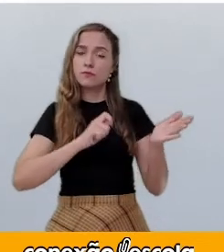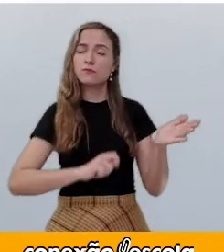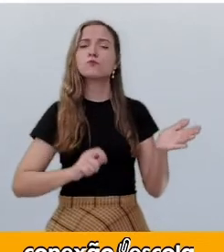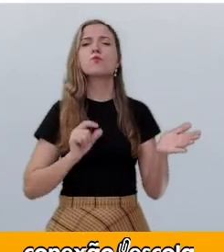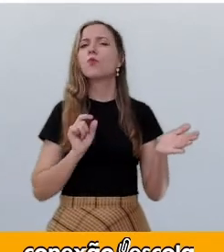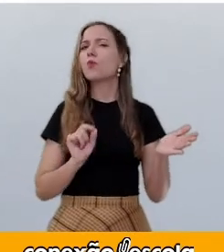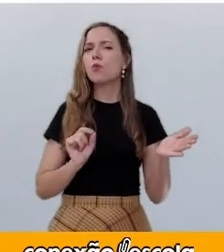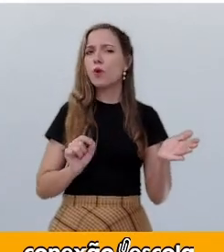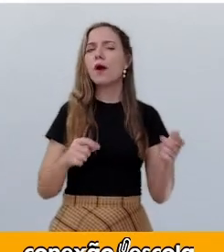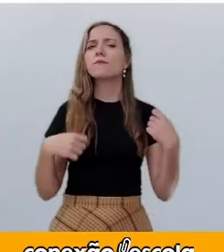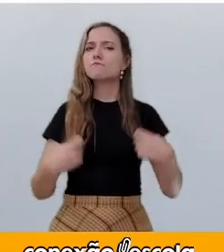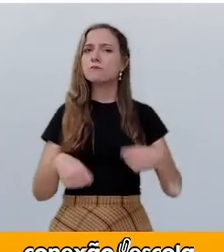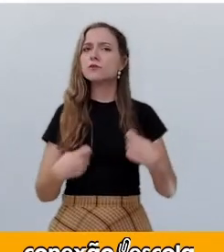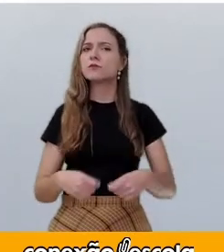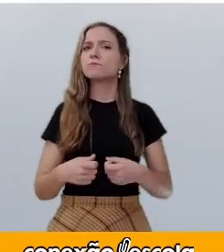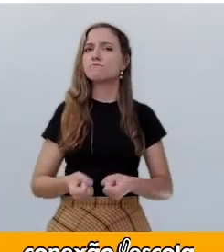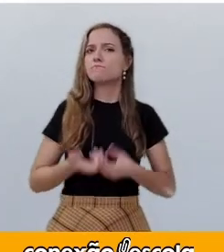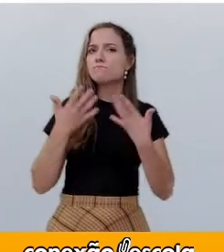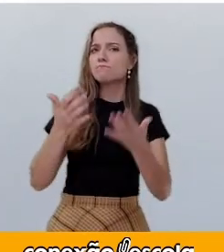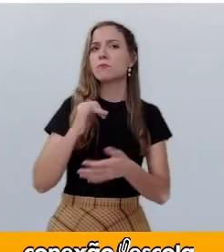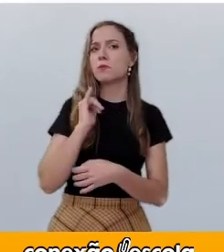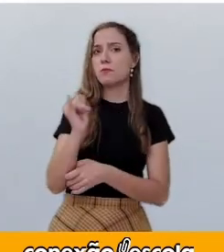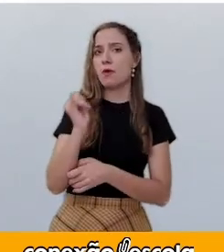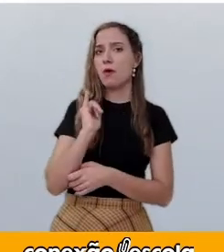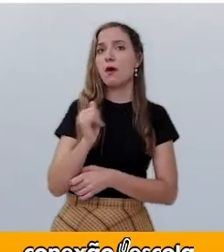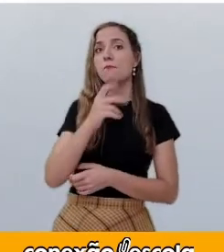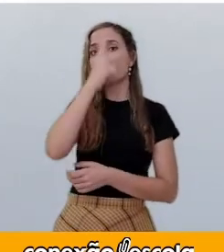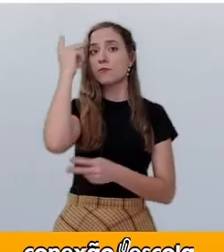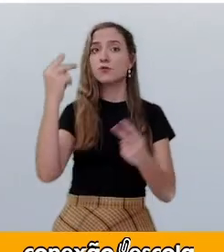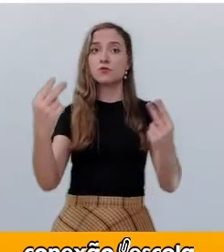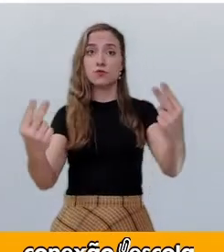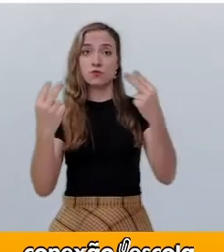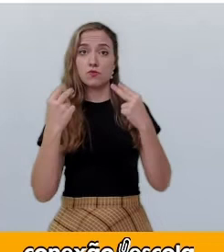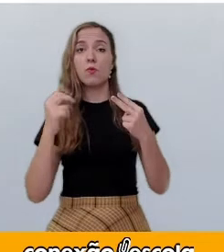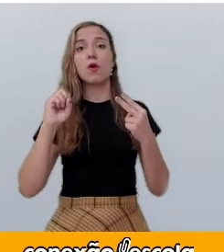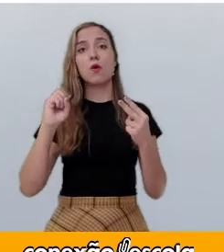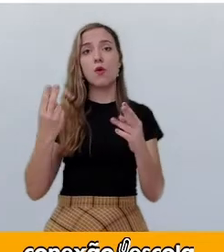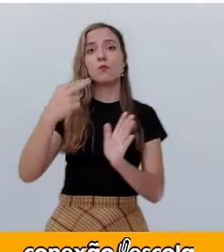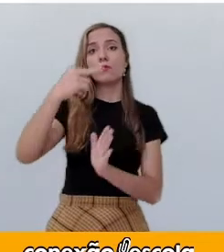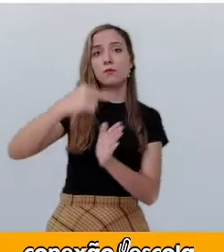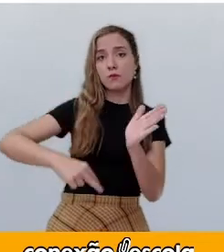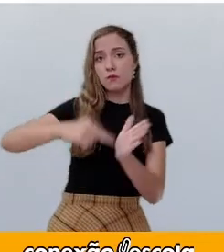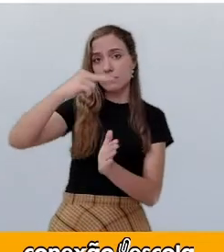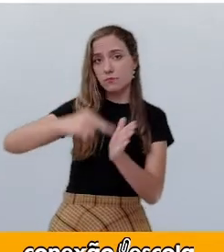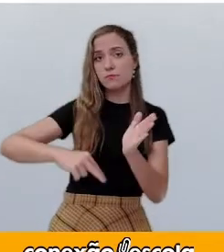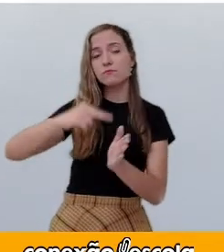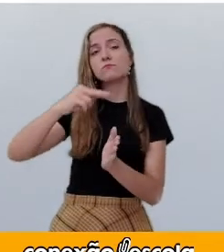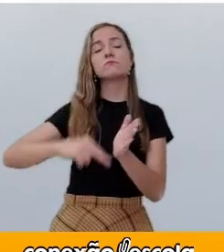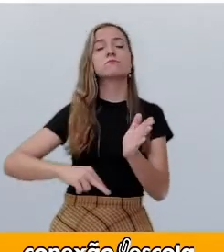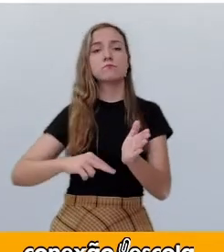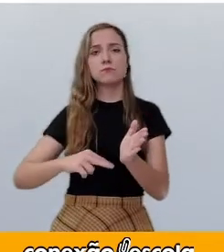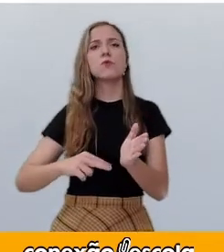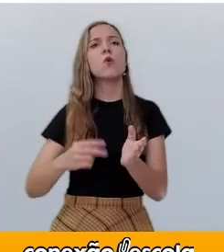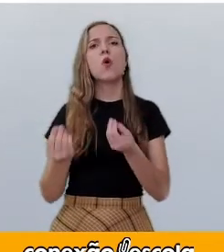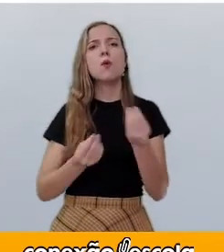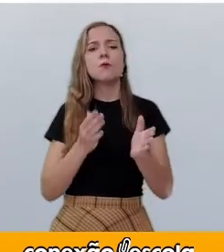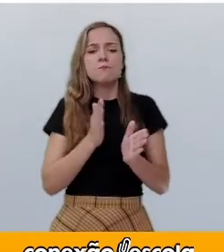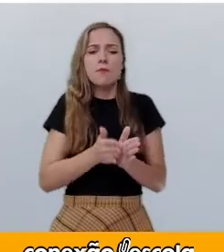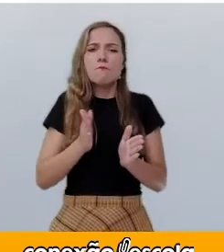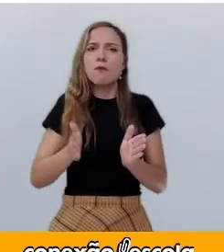é narrar para o leitor ouvinte uma sequência